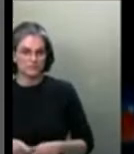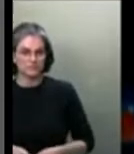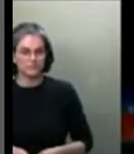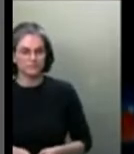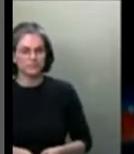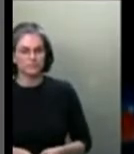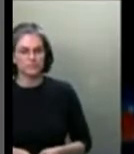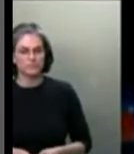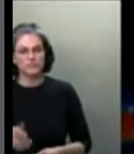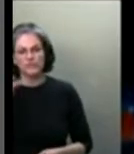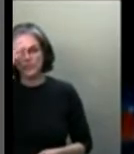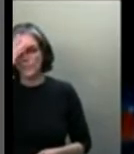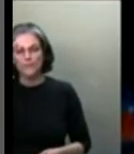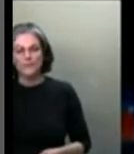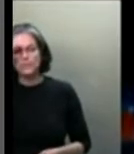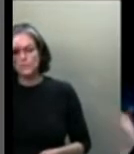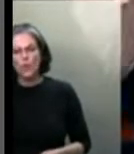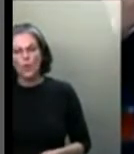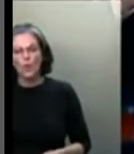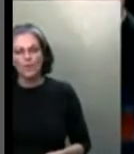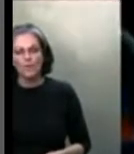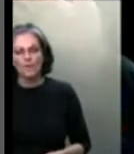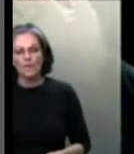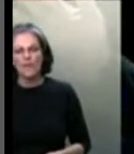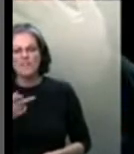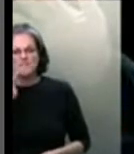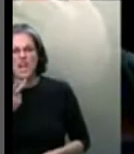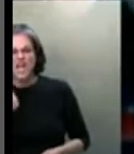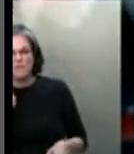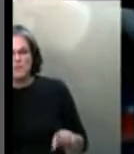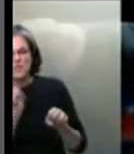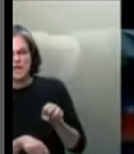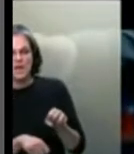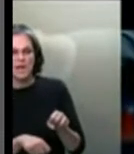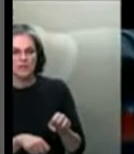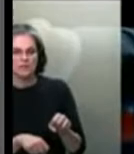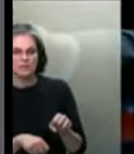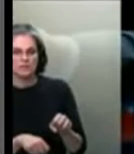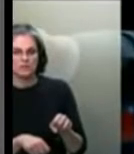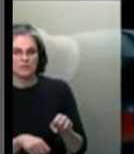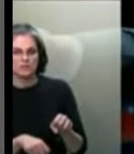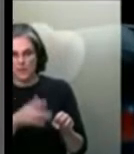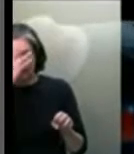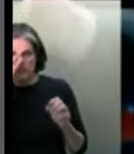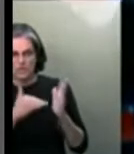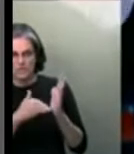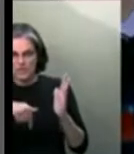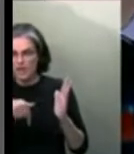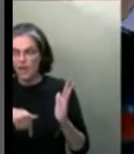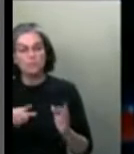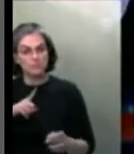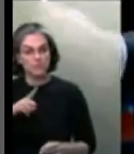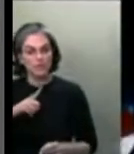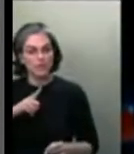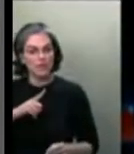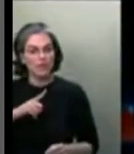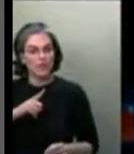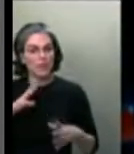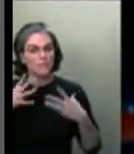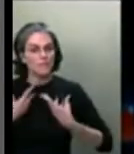arruaceiros, esses arruaceiros aí, que ameaçam de morte membros desse Senado Federal, senhor presidente, que ameaçam de morte ministro